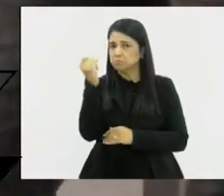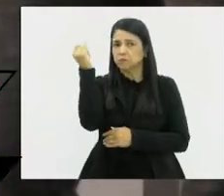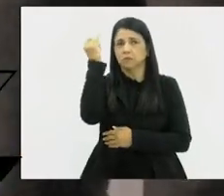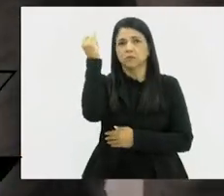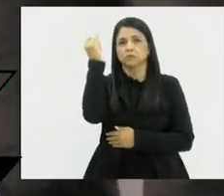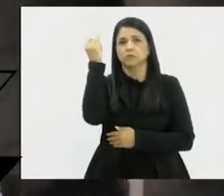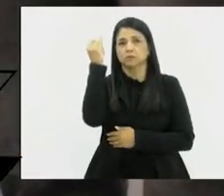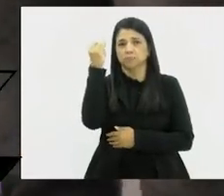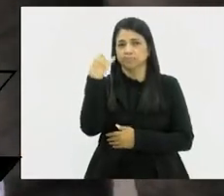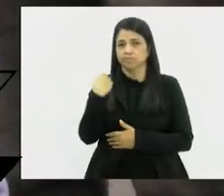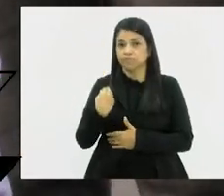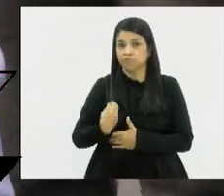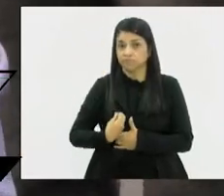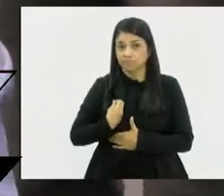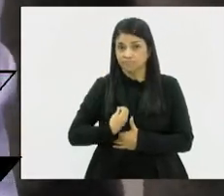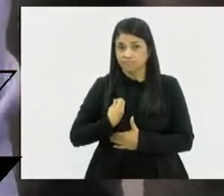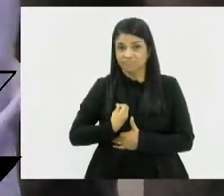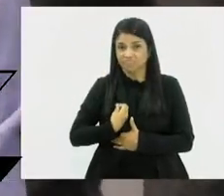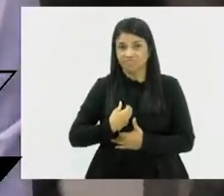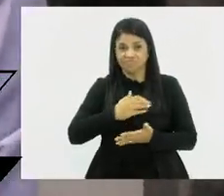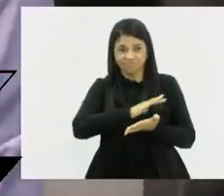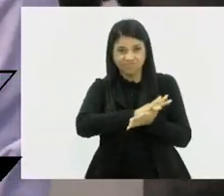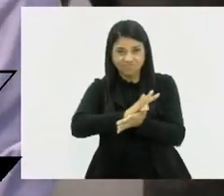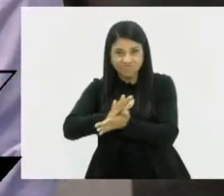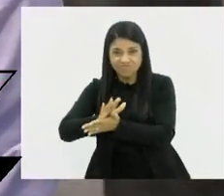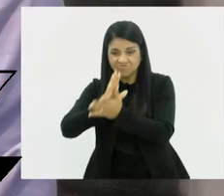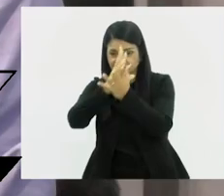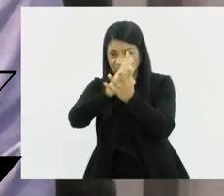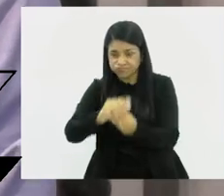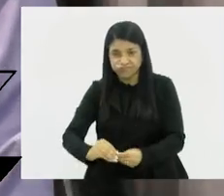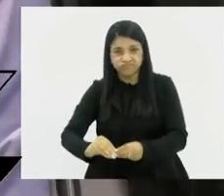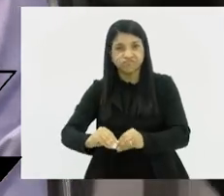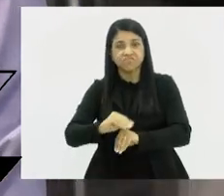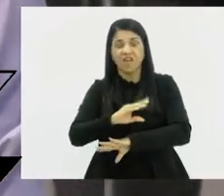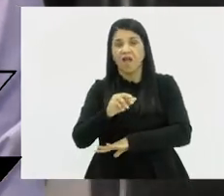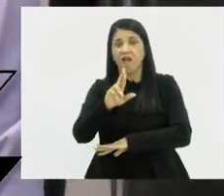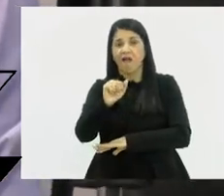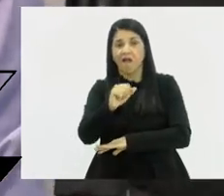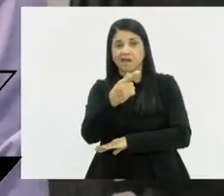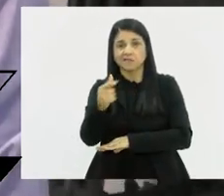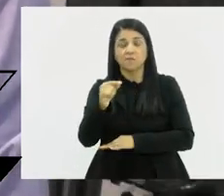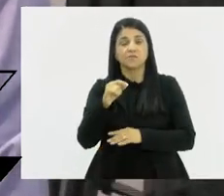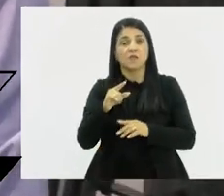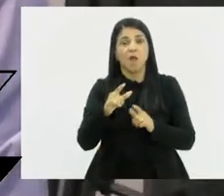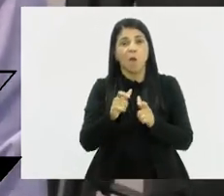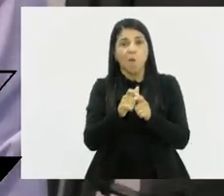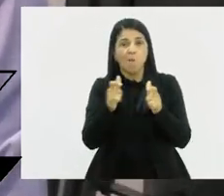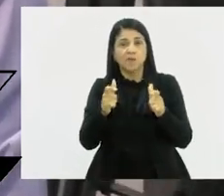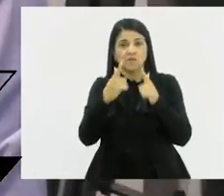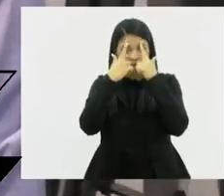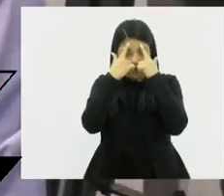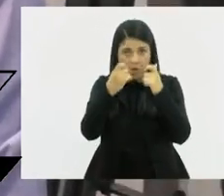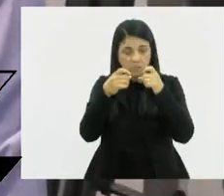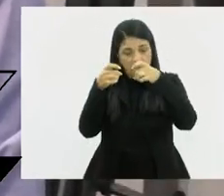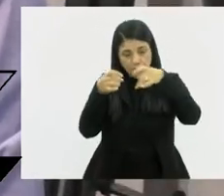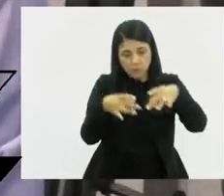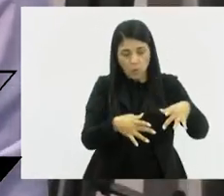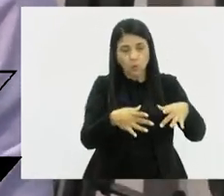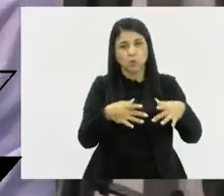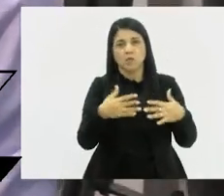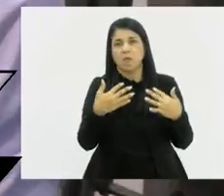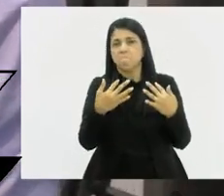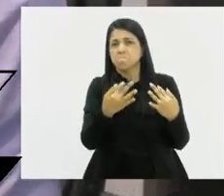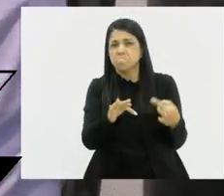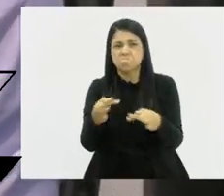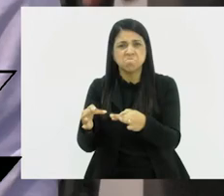Nós estamos vivendo uma pauta de estigmatização de certas raças, o que leva ao aumento da violência, ao aumento do abandono, da crueldade com os